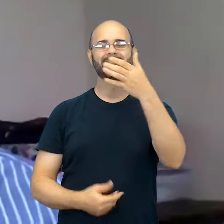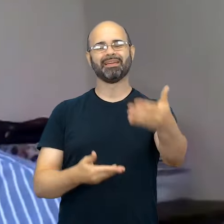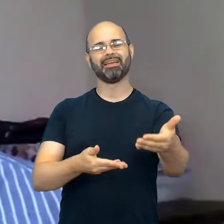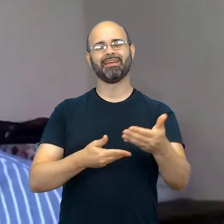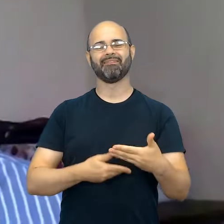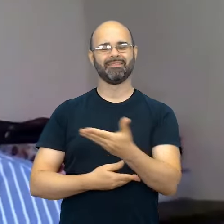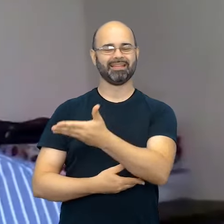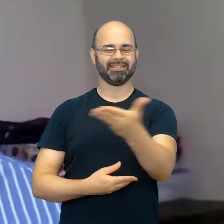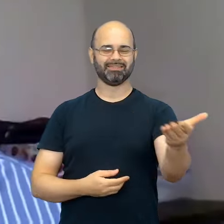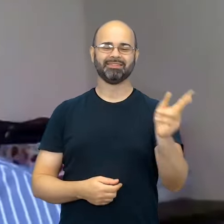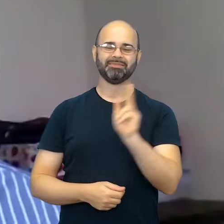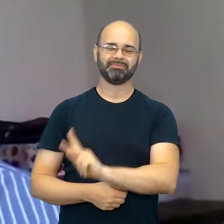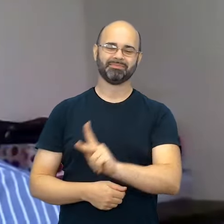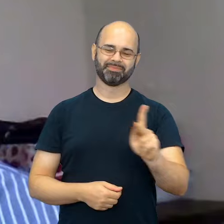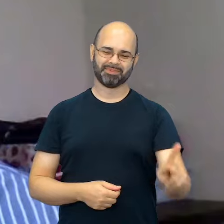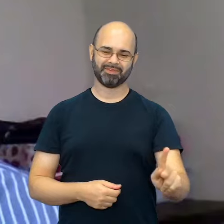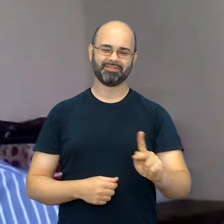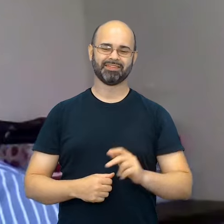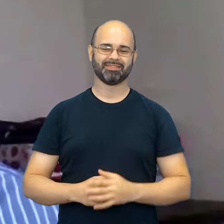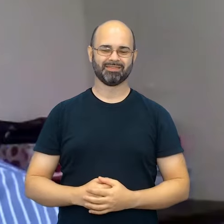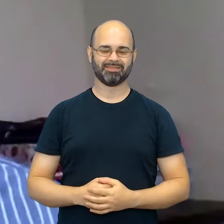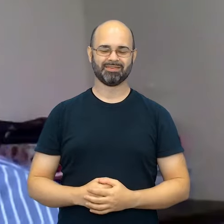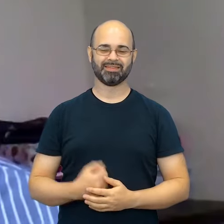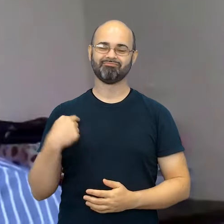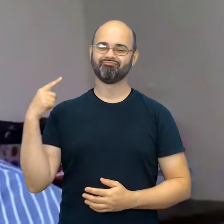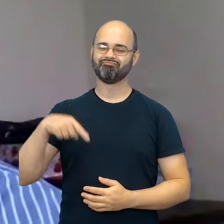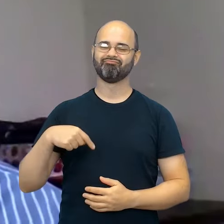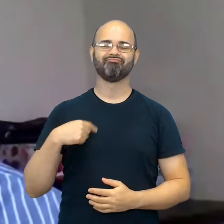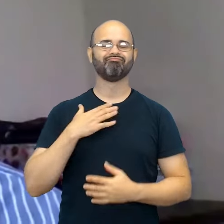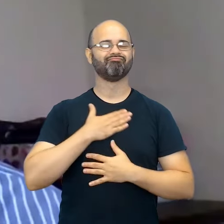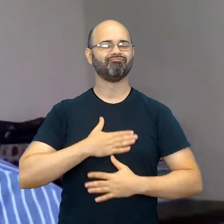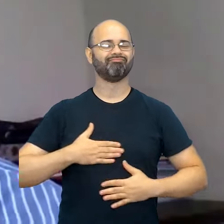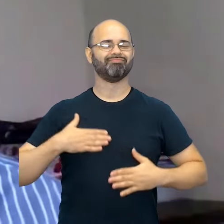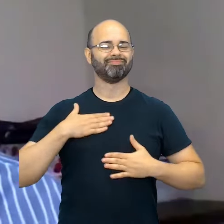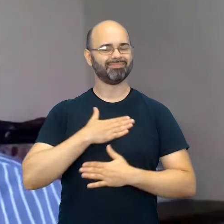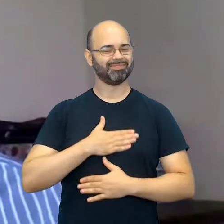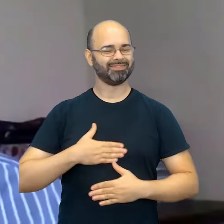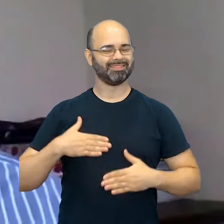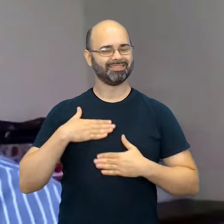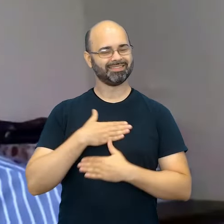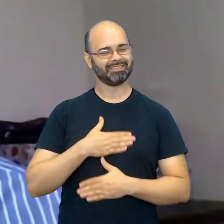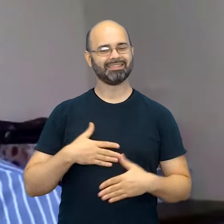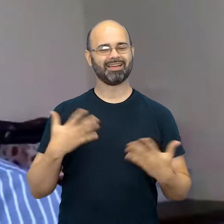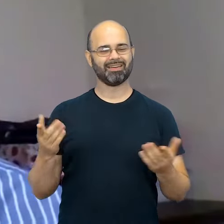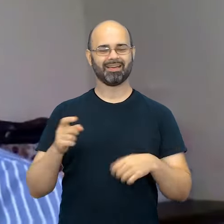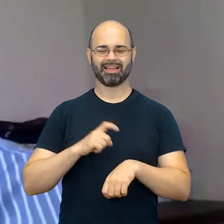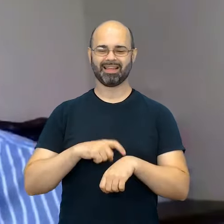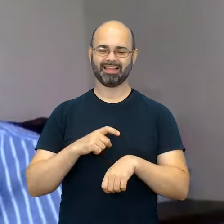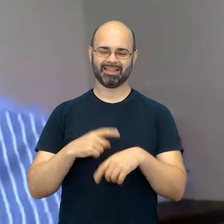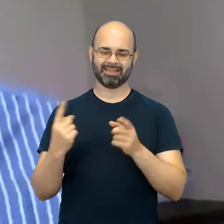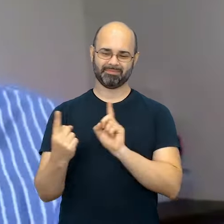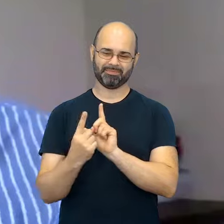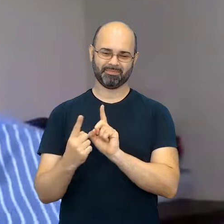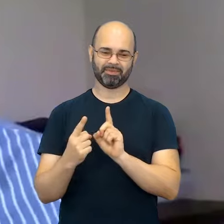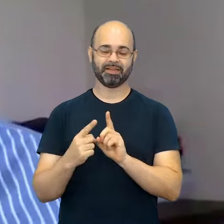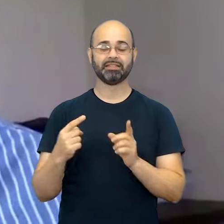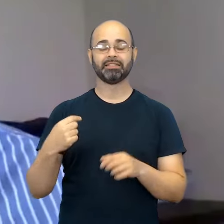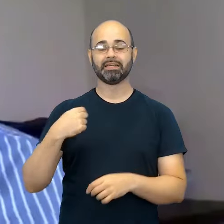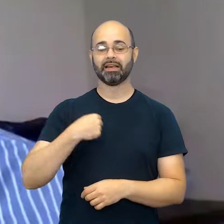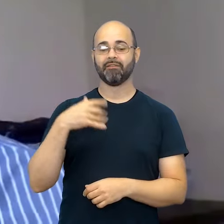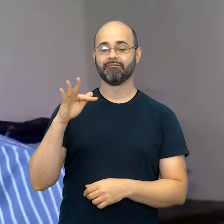caros professores. É uma alegria muito grande estar aqui com vocês nesse momento formativo. Eu sou o Fábio Vieira, sou negro,